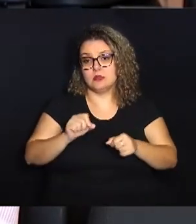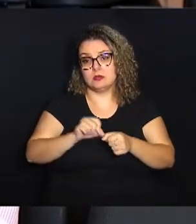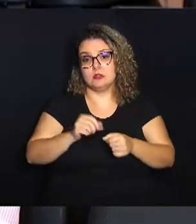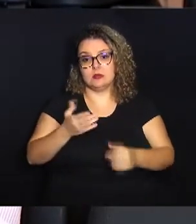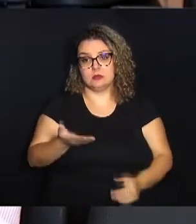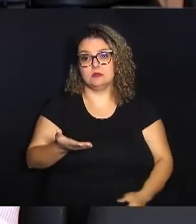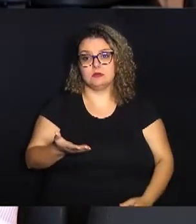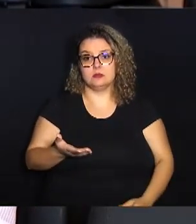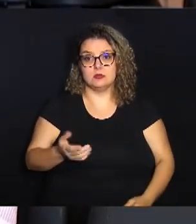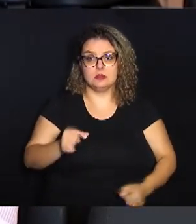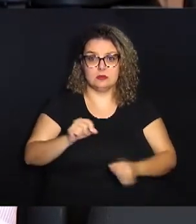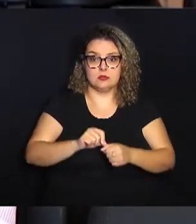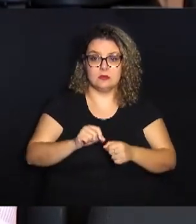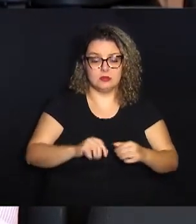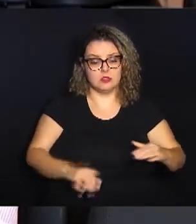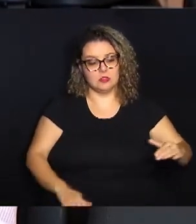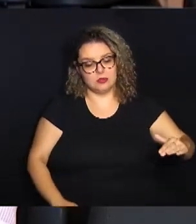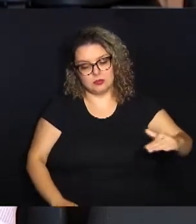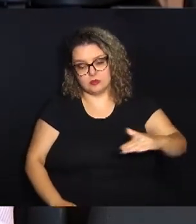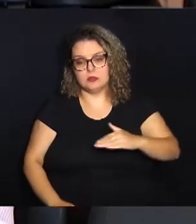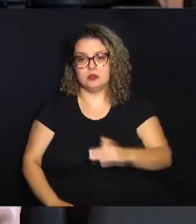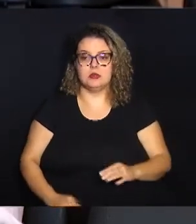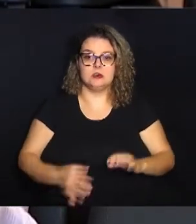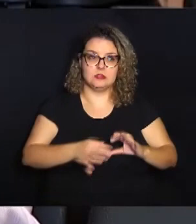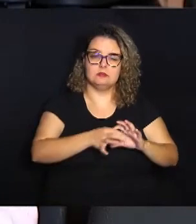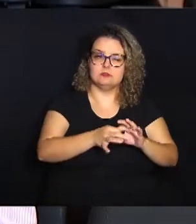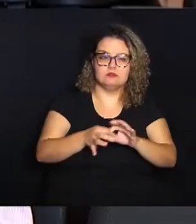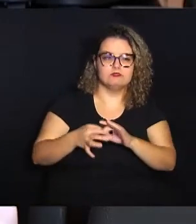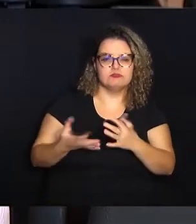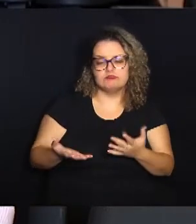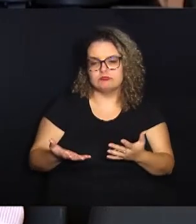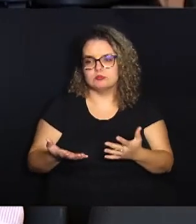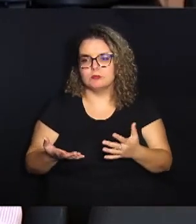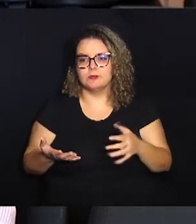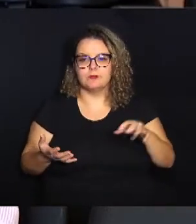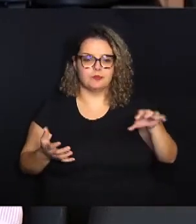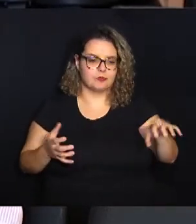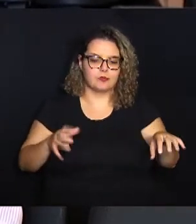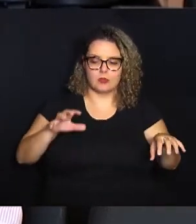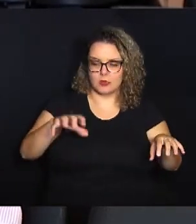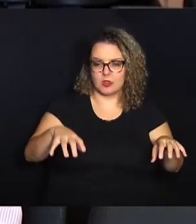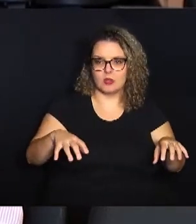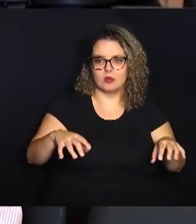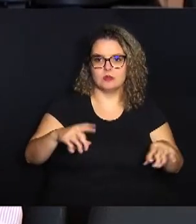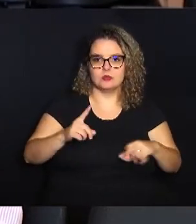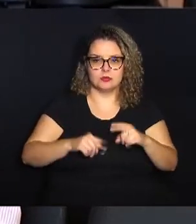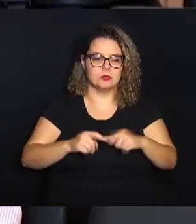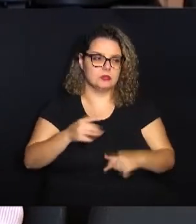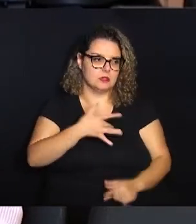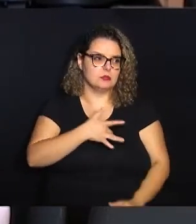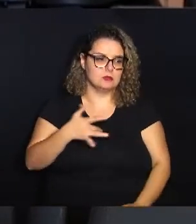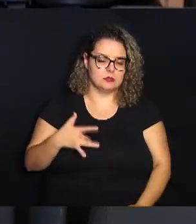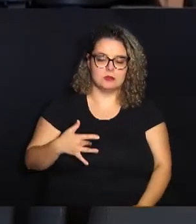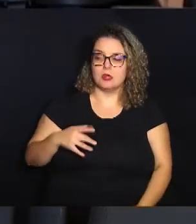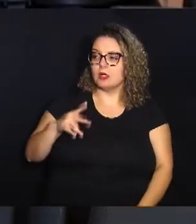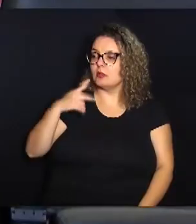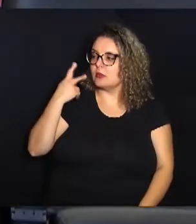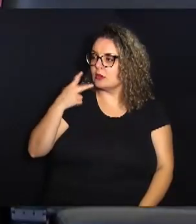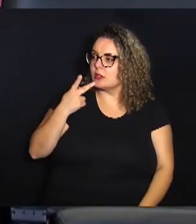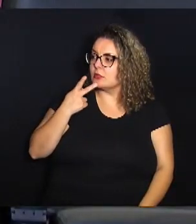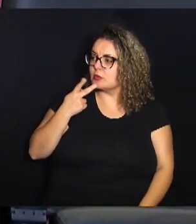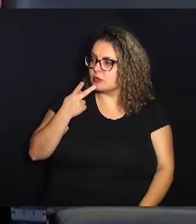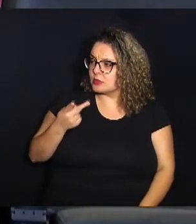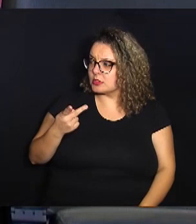que fizesse esse circuito aí, vamos dizer, entre os equipamentos de saúde. Vereador, por falar